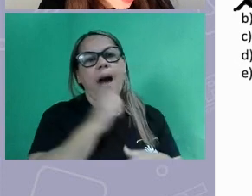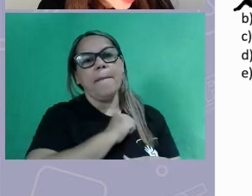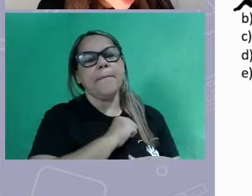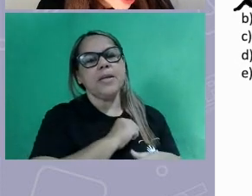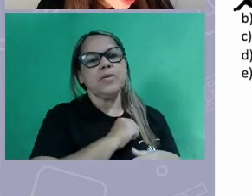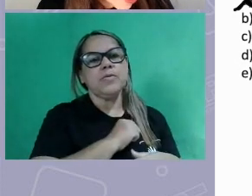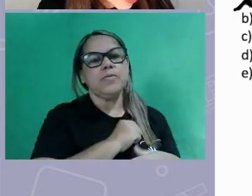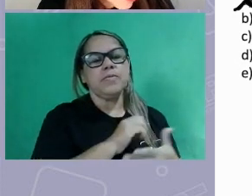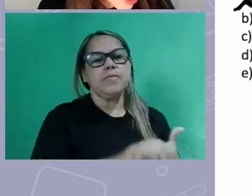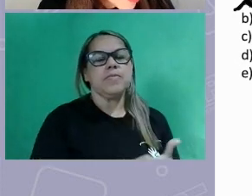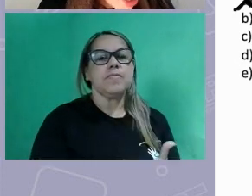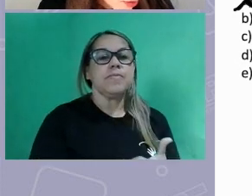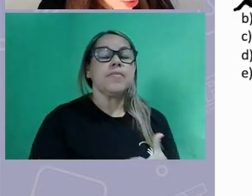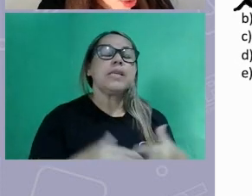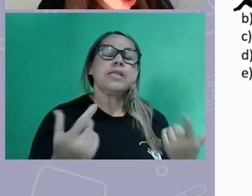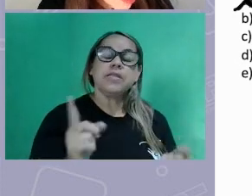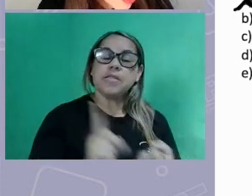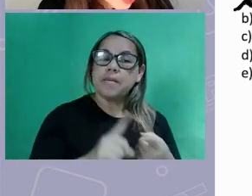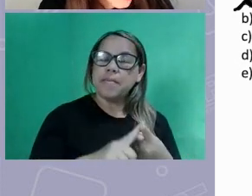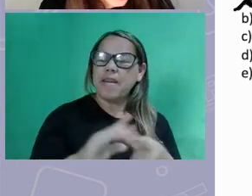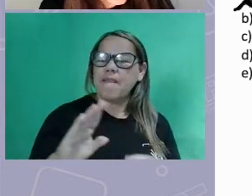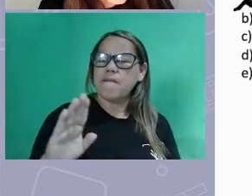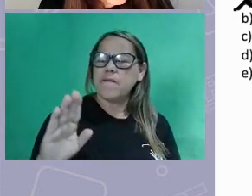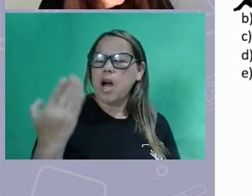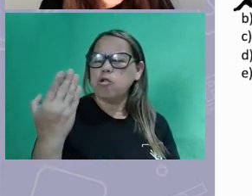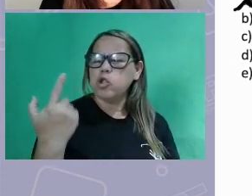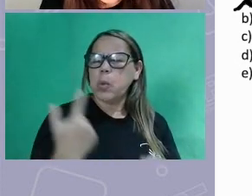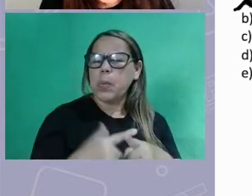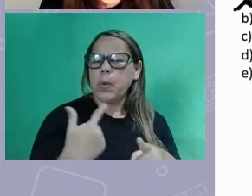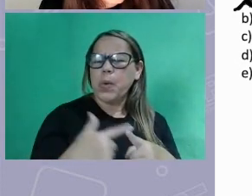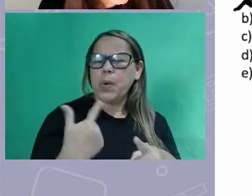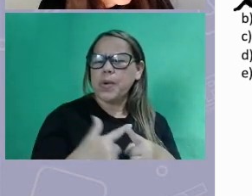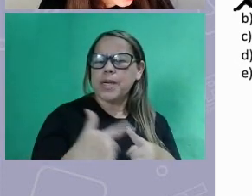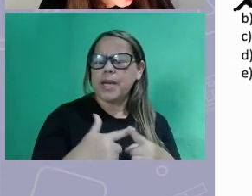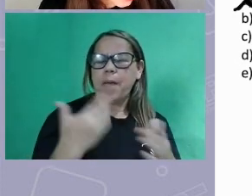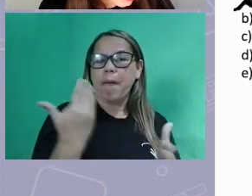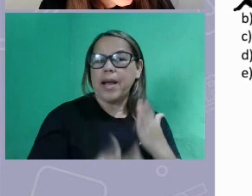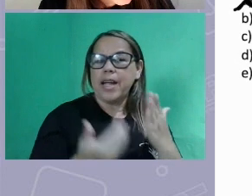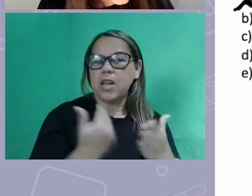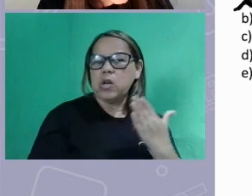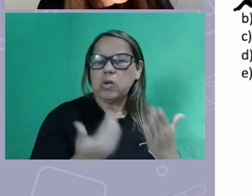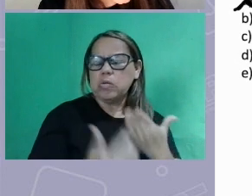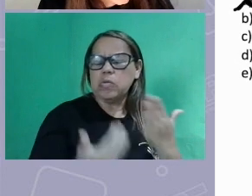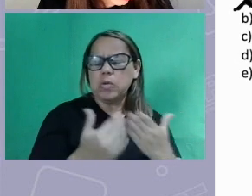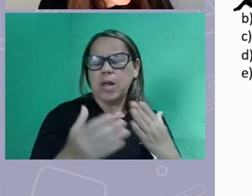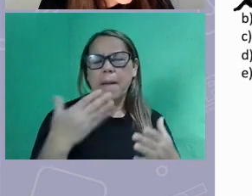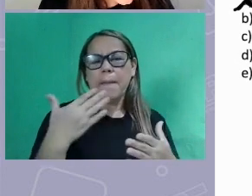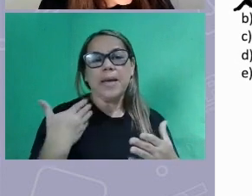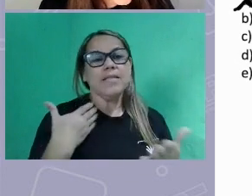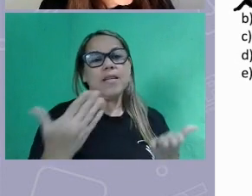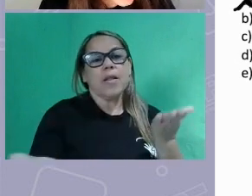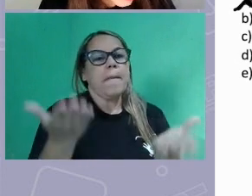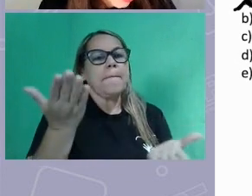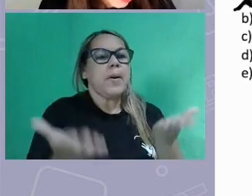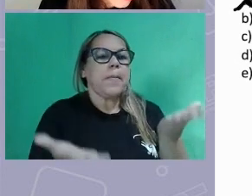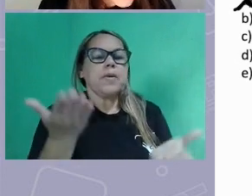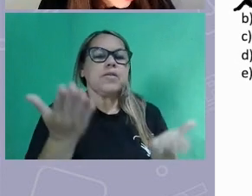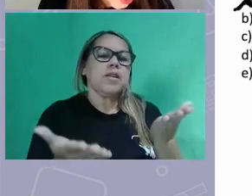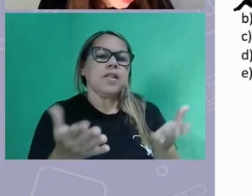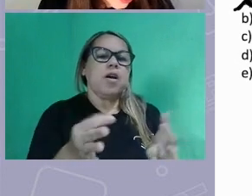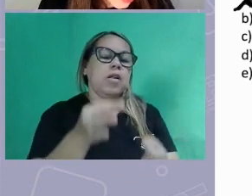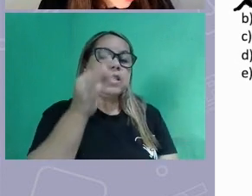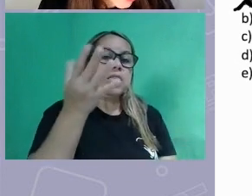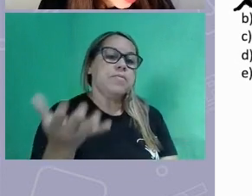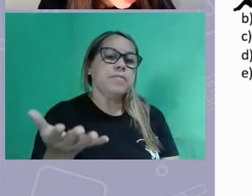e isso também é falso porque o calor perdido como eu discuti com vocês é proporcional à dimensão ao